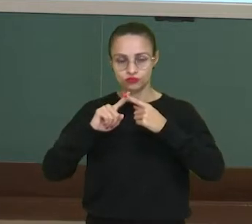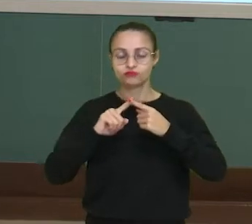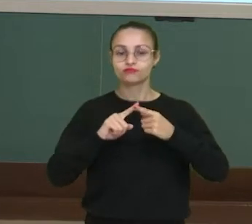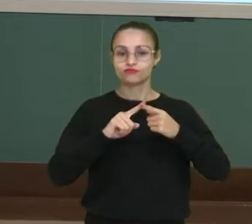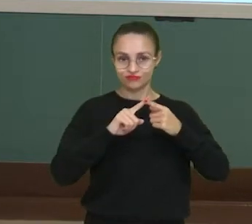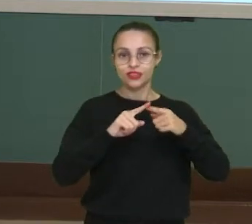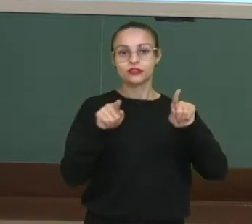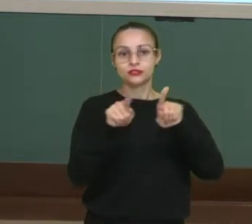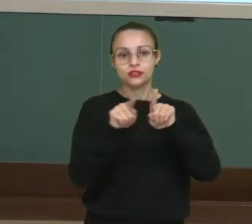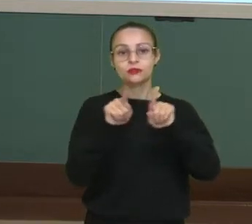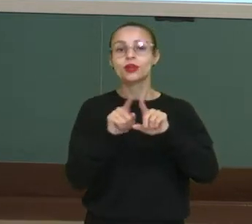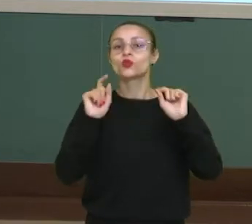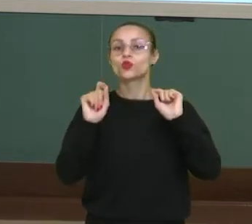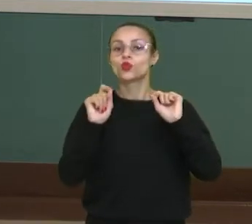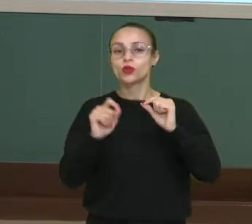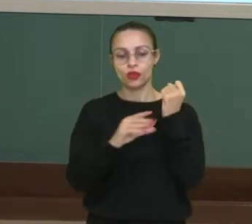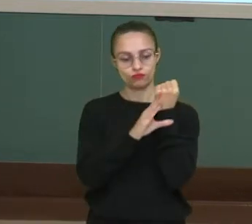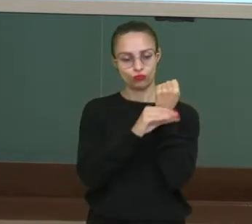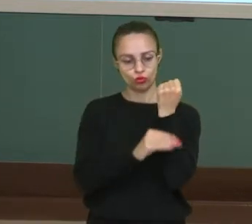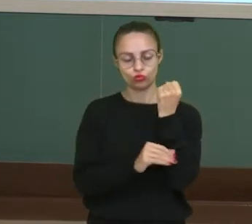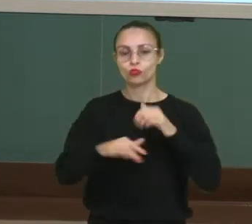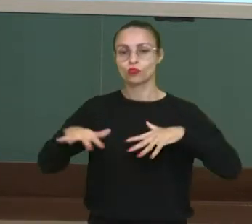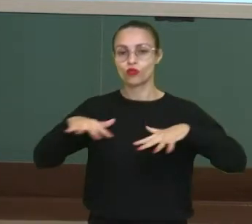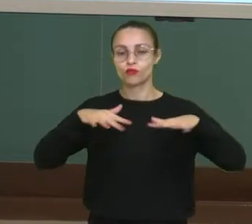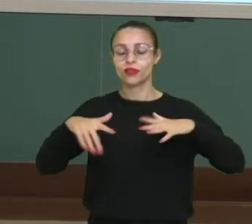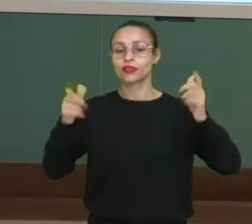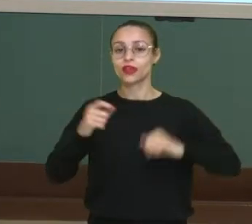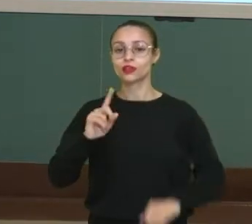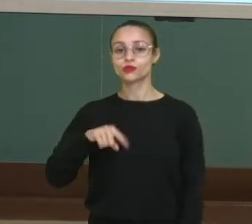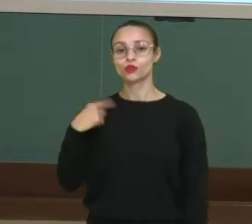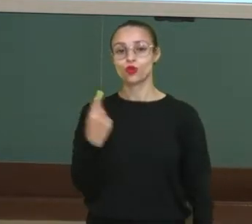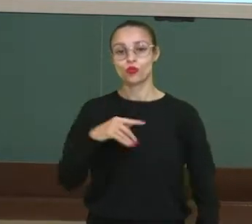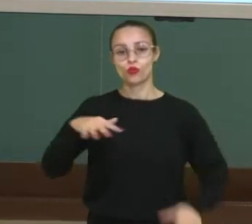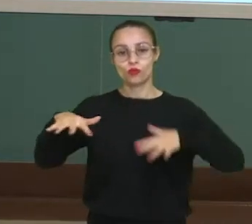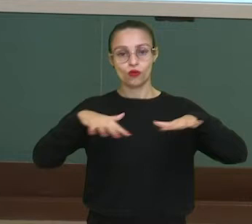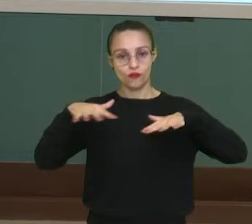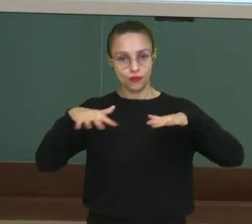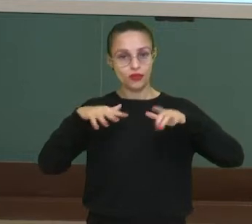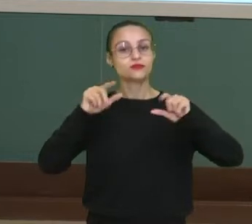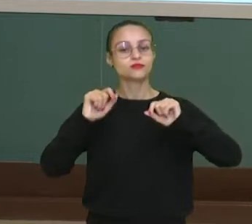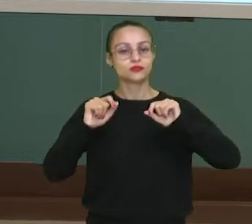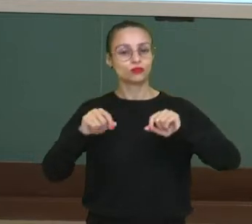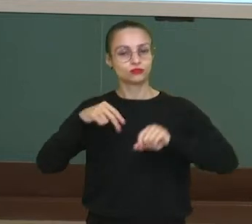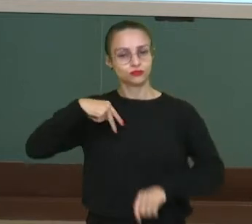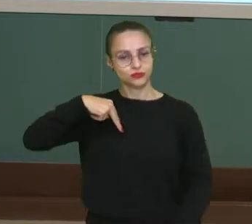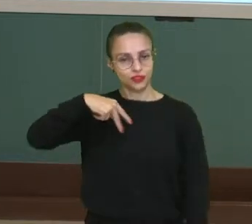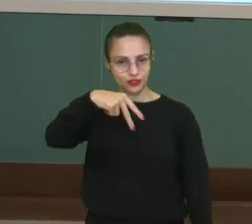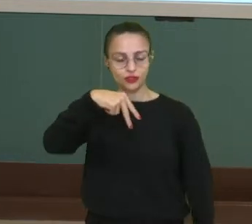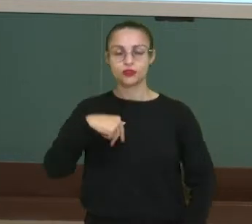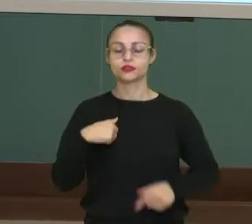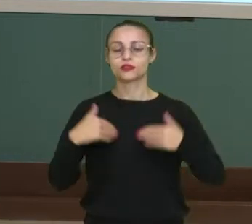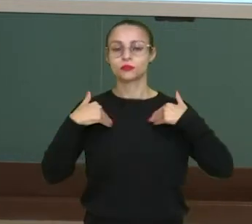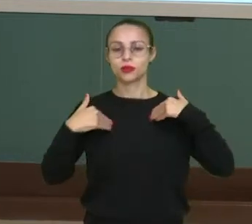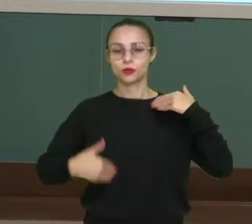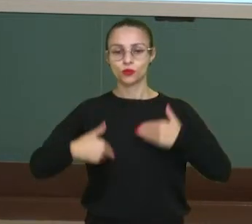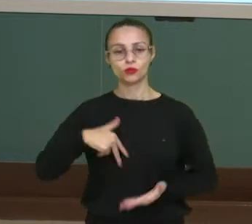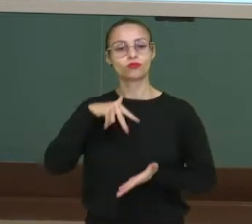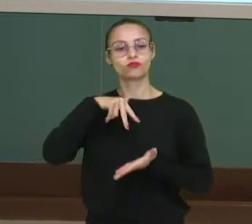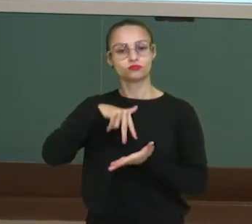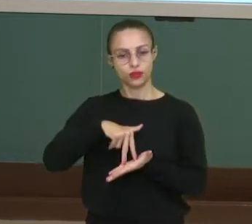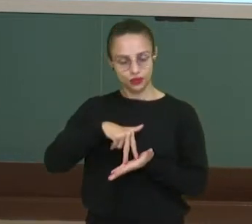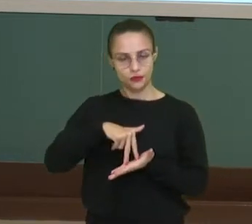músculos, permite o quê? A nossa movimentação, a estrutura e a sustentação do nosso corpo.